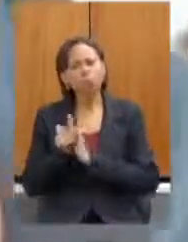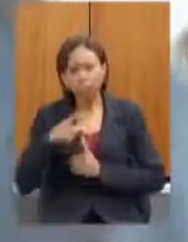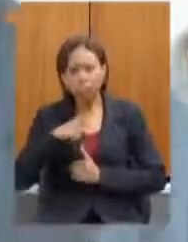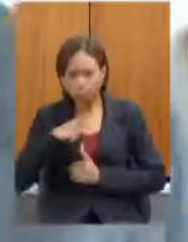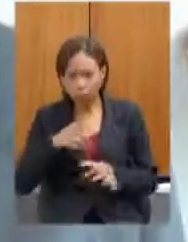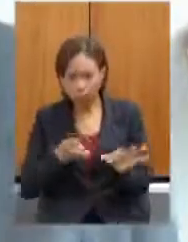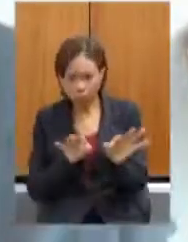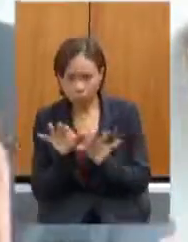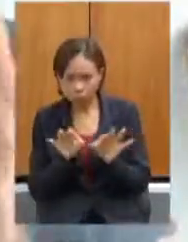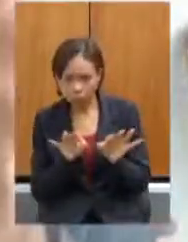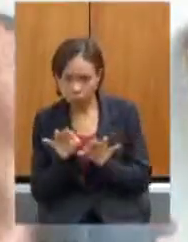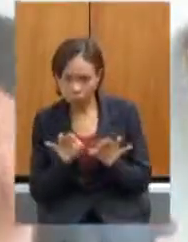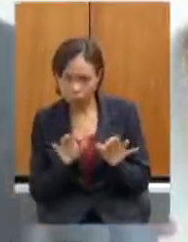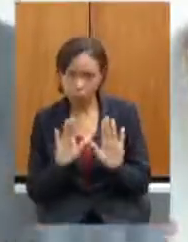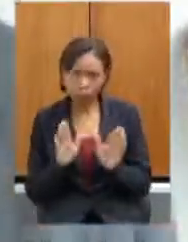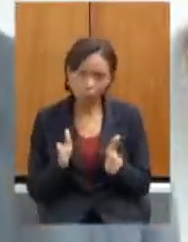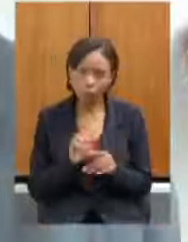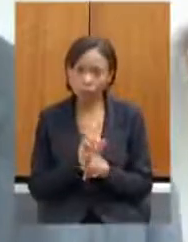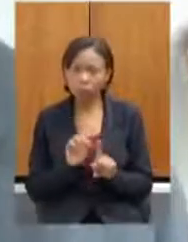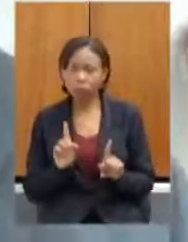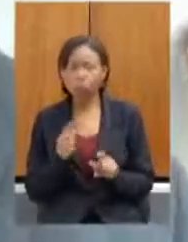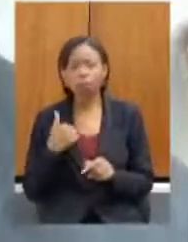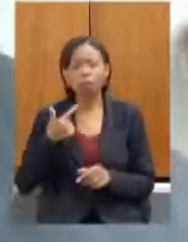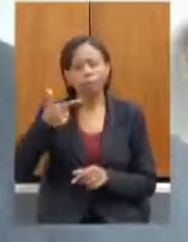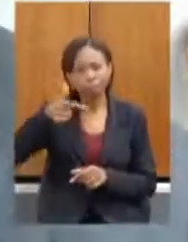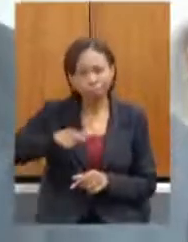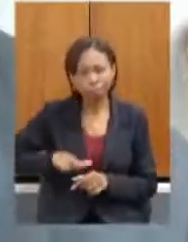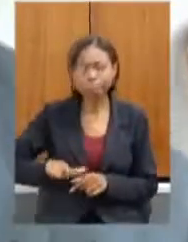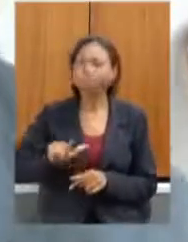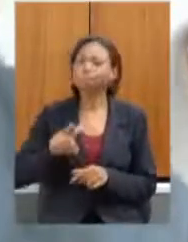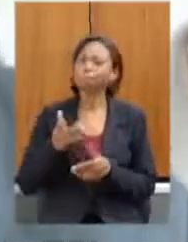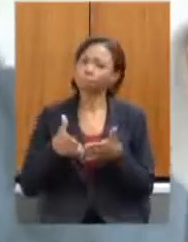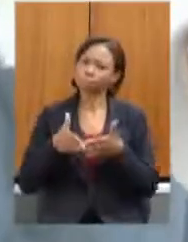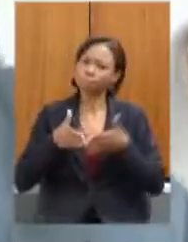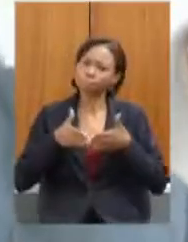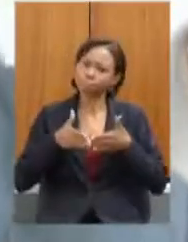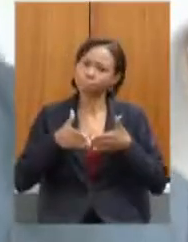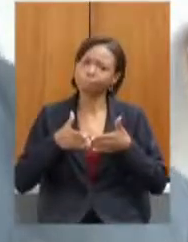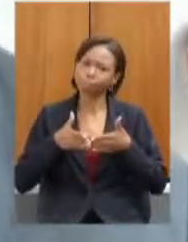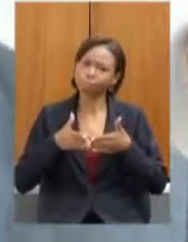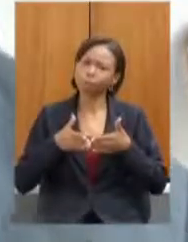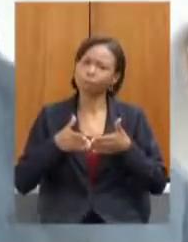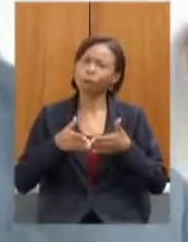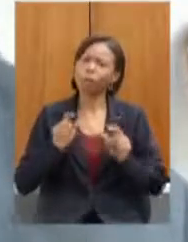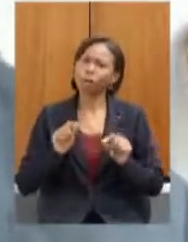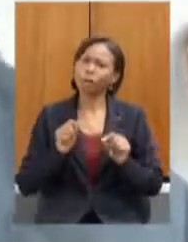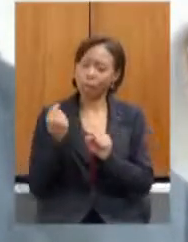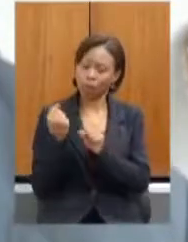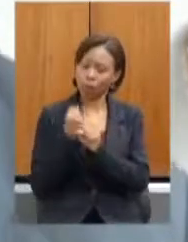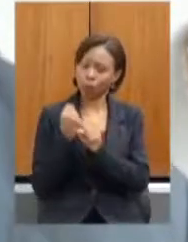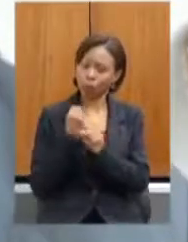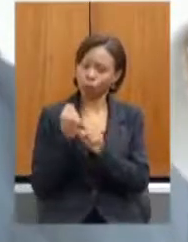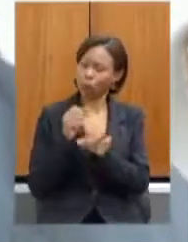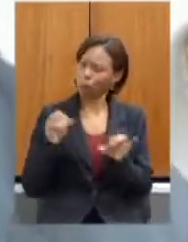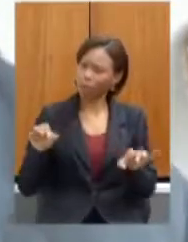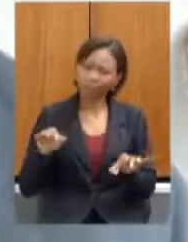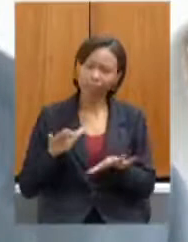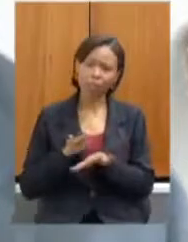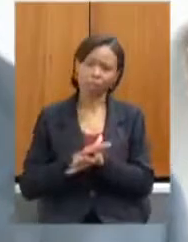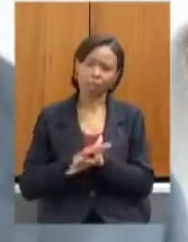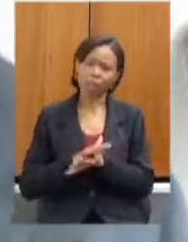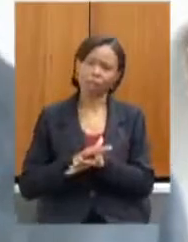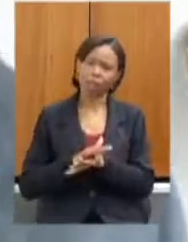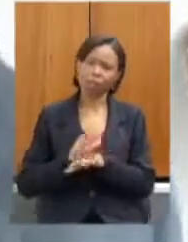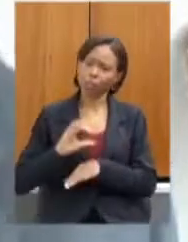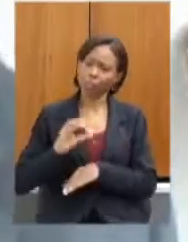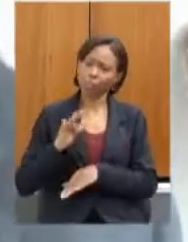e eu fui para que é interar mais uma vez secretário o nosso pedido para o término das obras funcionamento